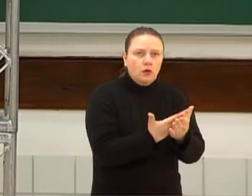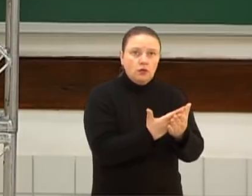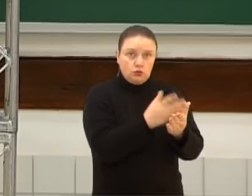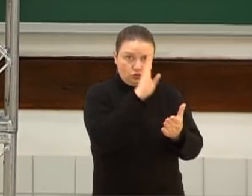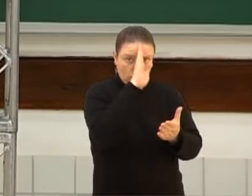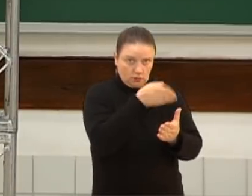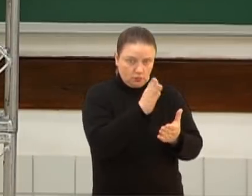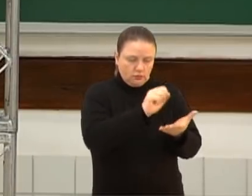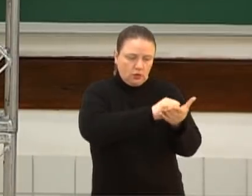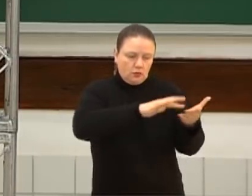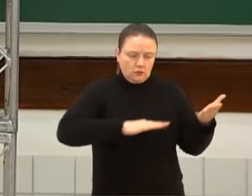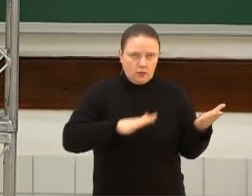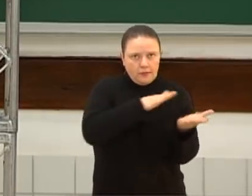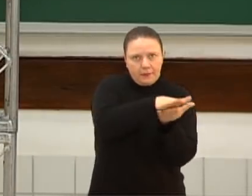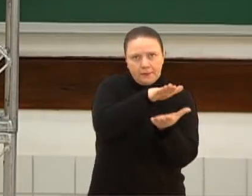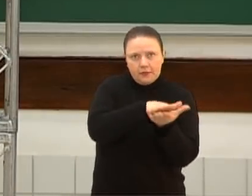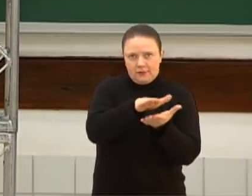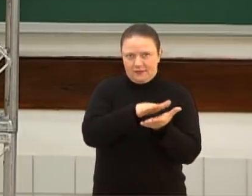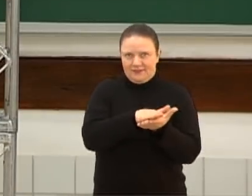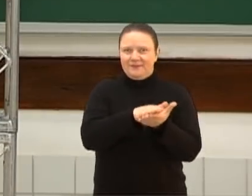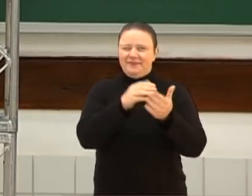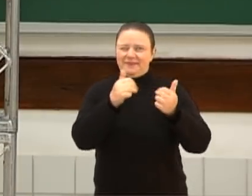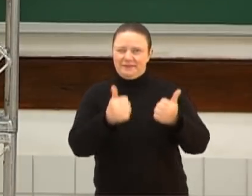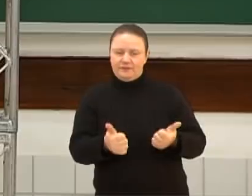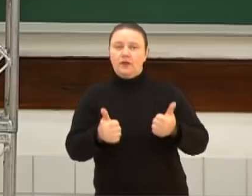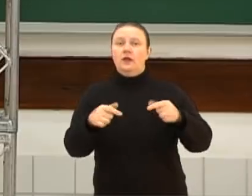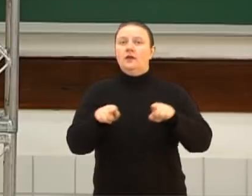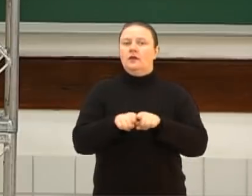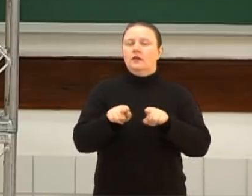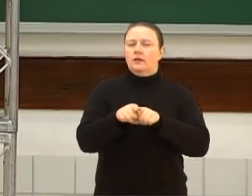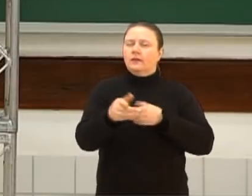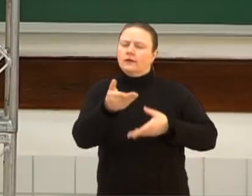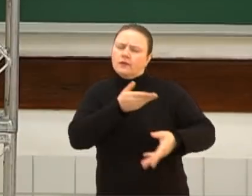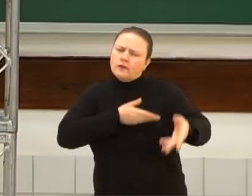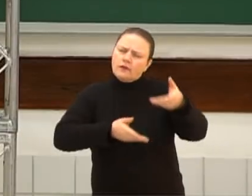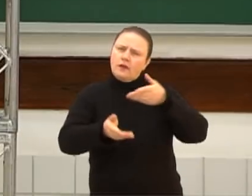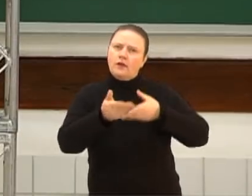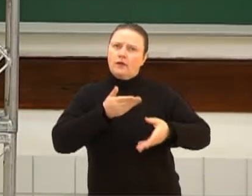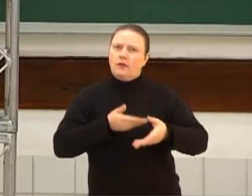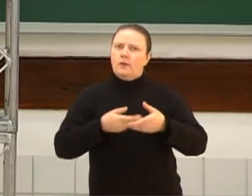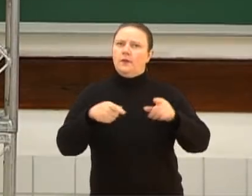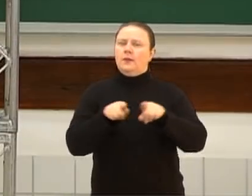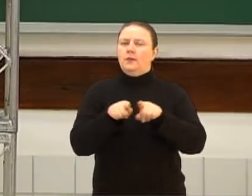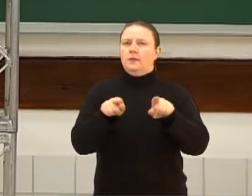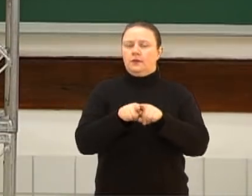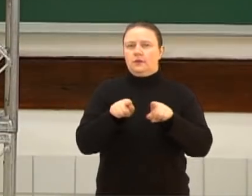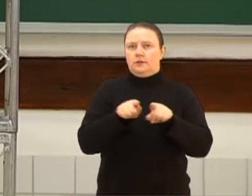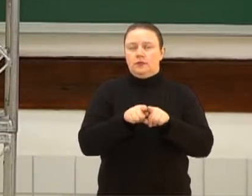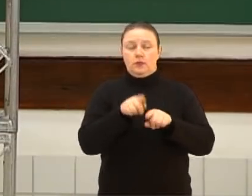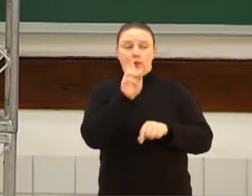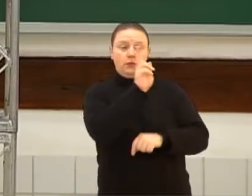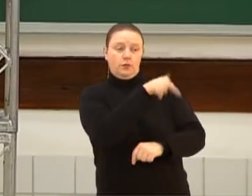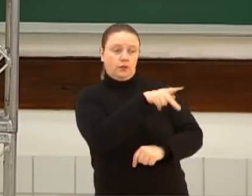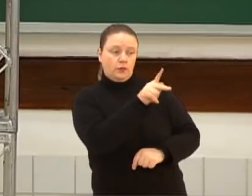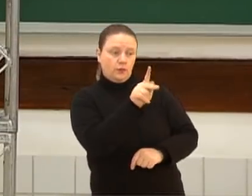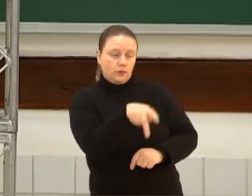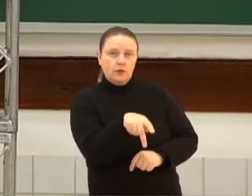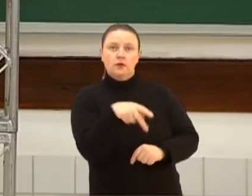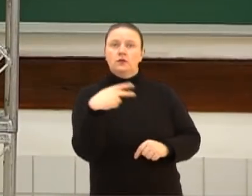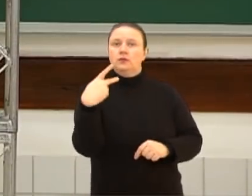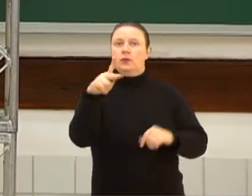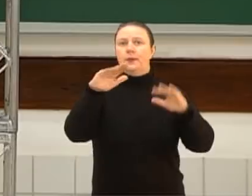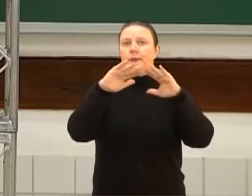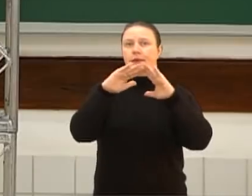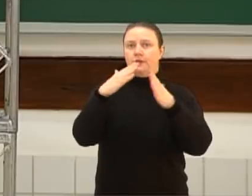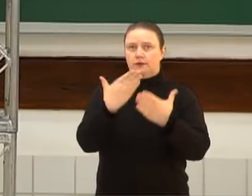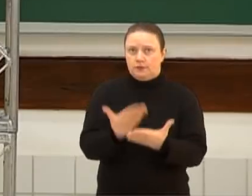seu colégio. E também eu gostaria de pedir para que você interaja, participe com o seu professor da sua escola,